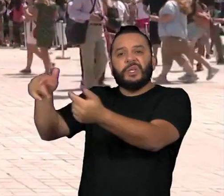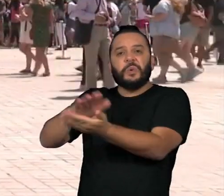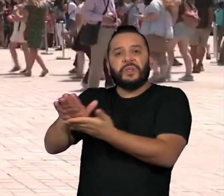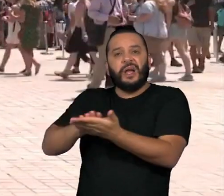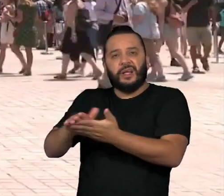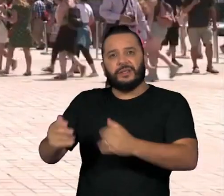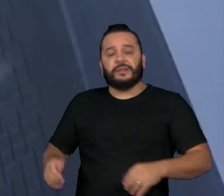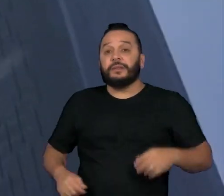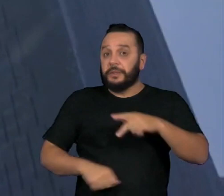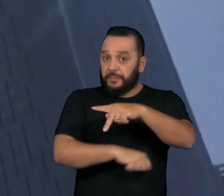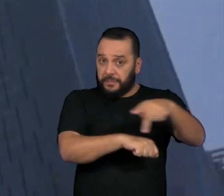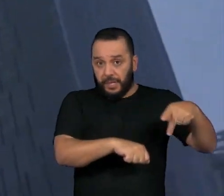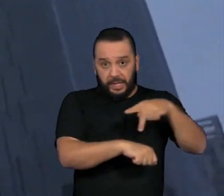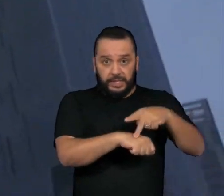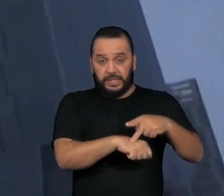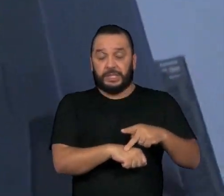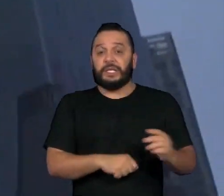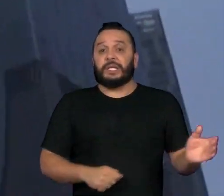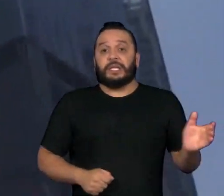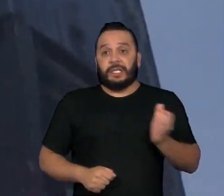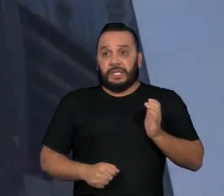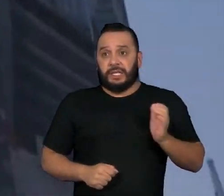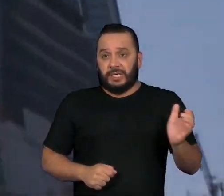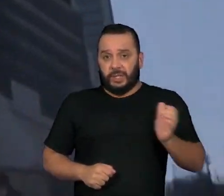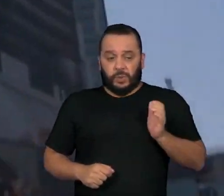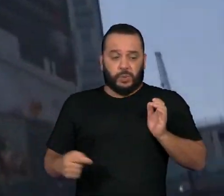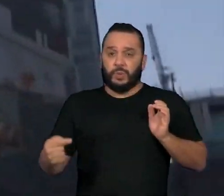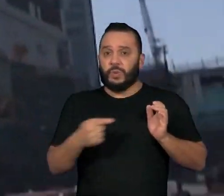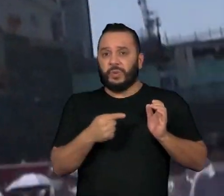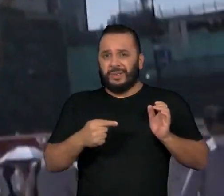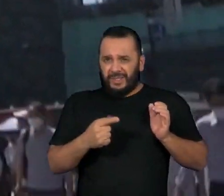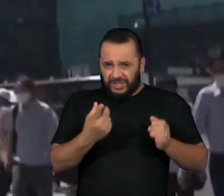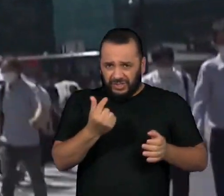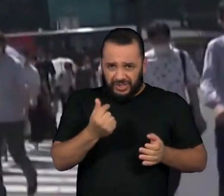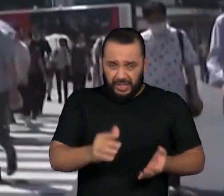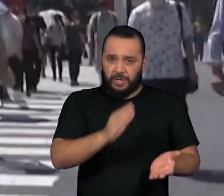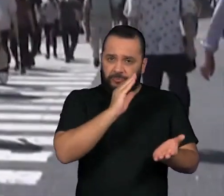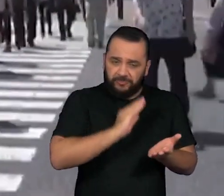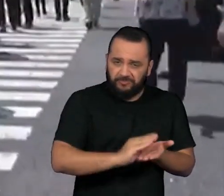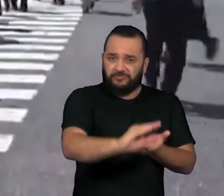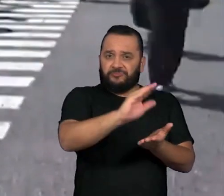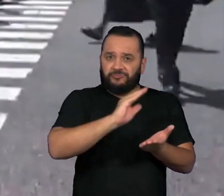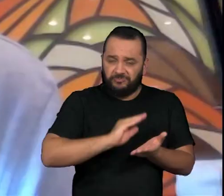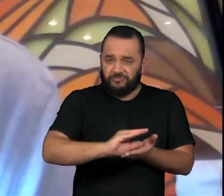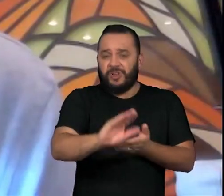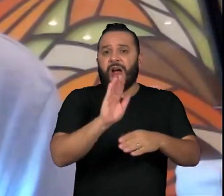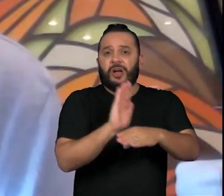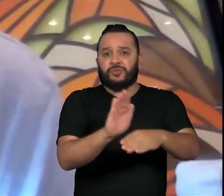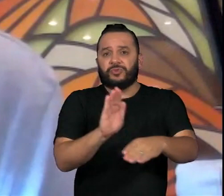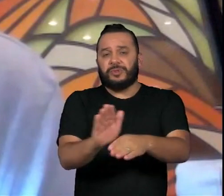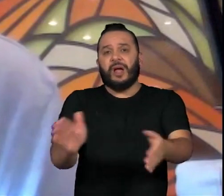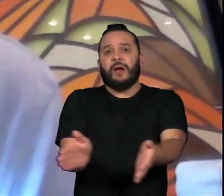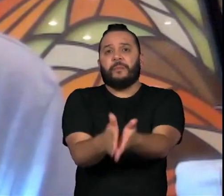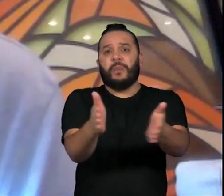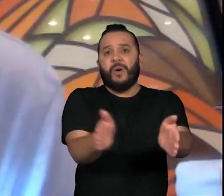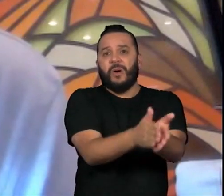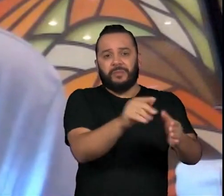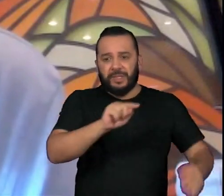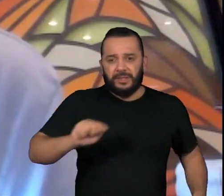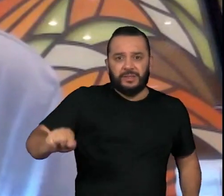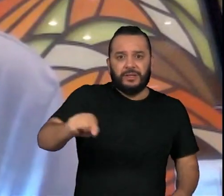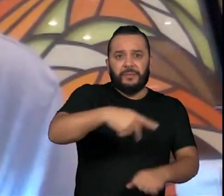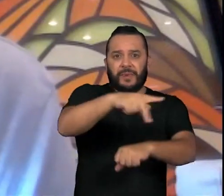tradicionalmente, não estão liberando qualquer quantidade de recurso para ajuda aos países em